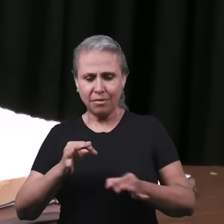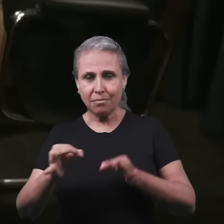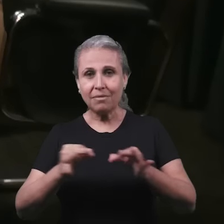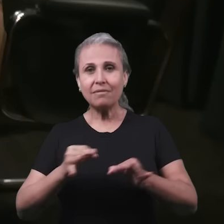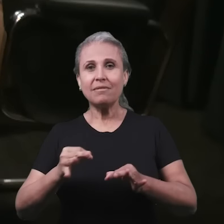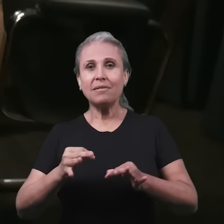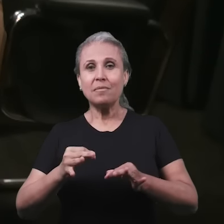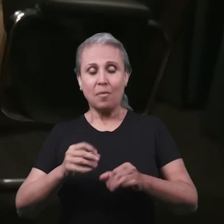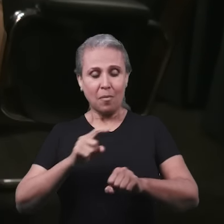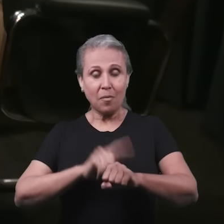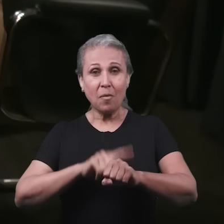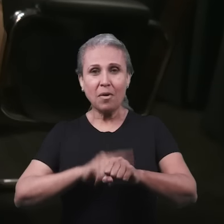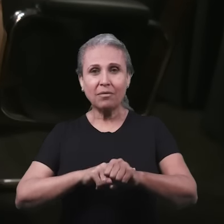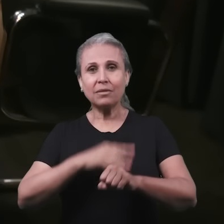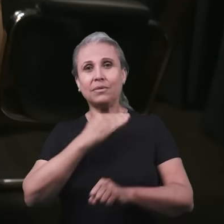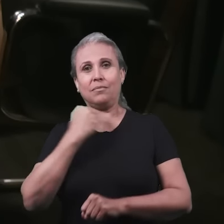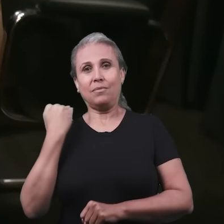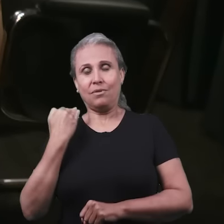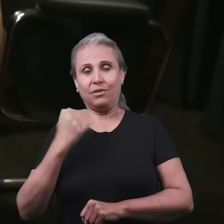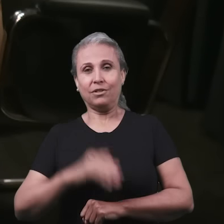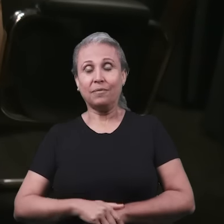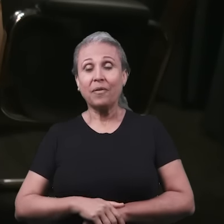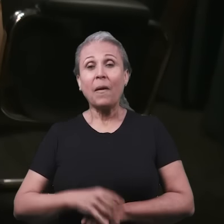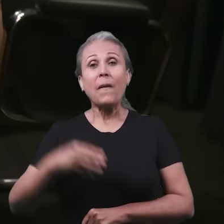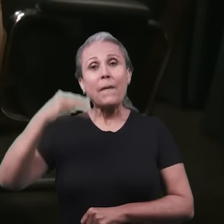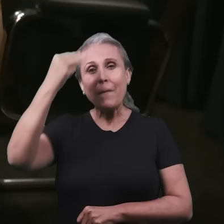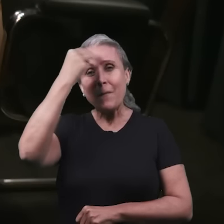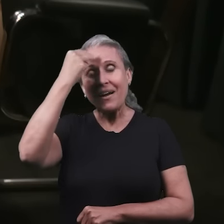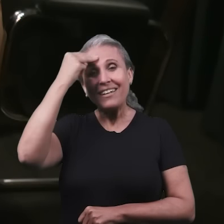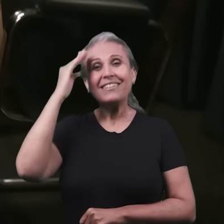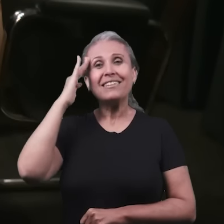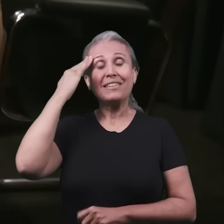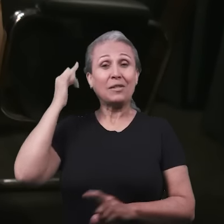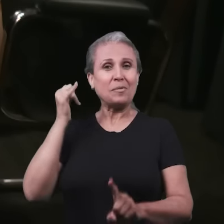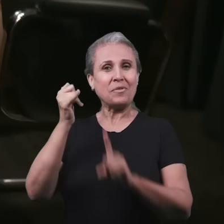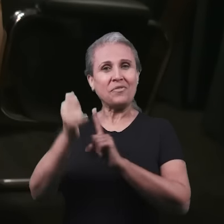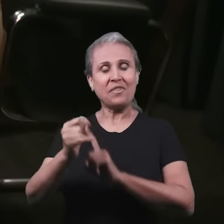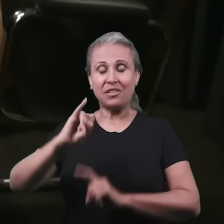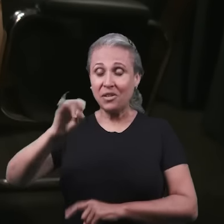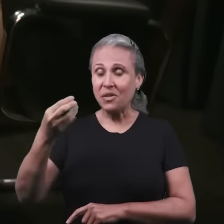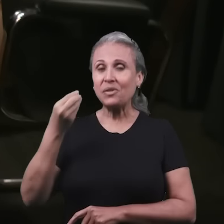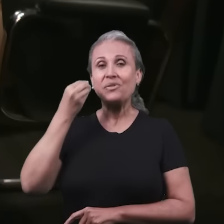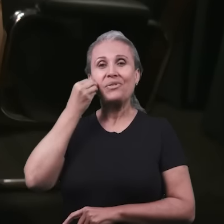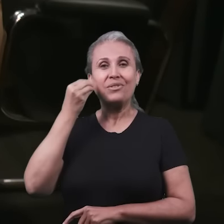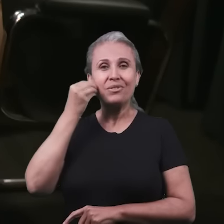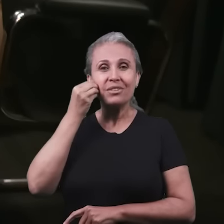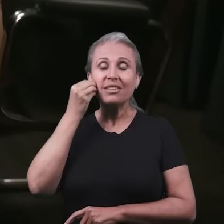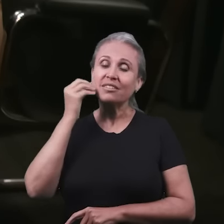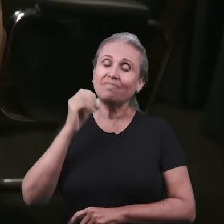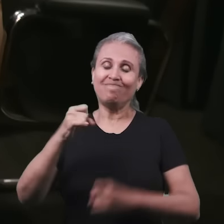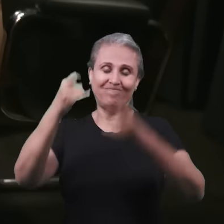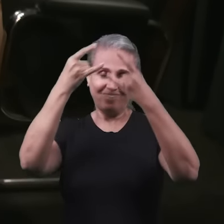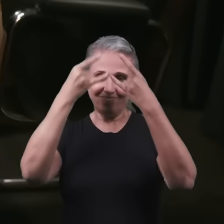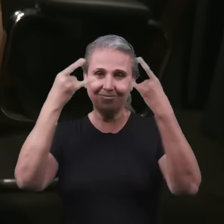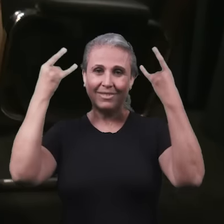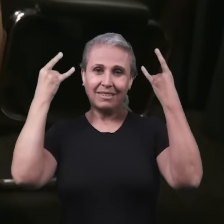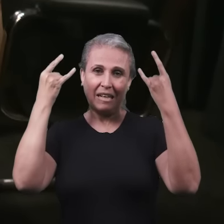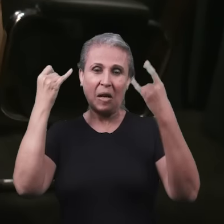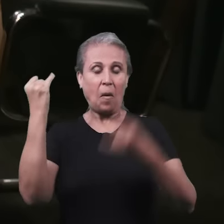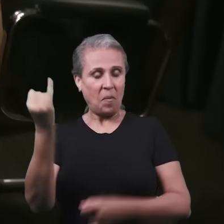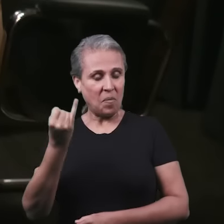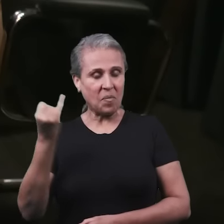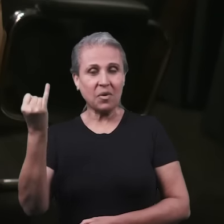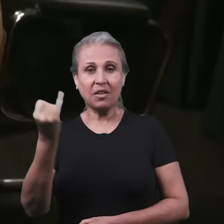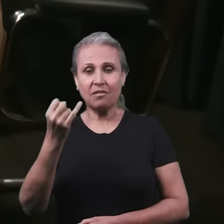sepultura. Então Maria estava alcançando o profético e Judas estava ainda naquilo que era material. Aquilo